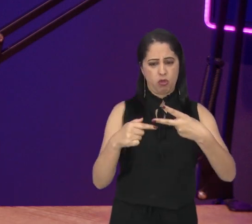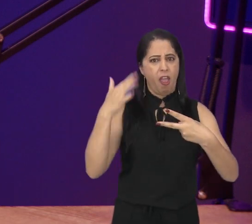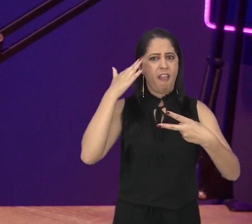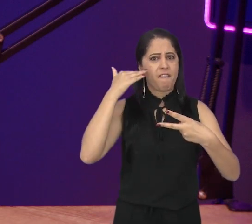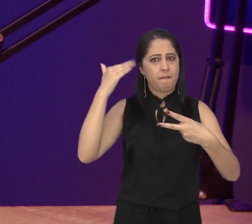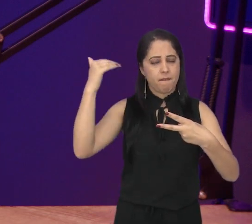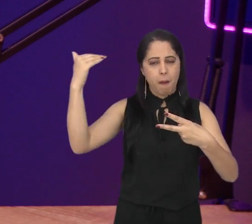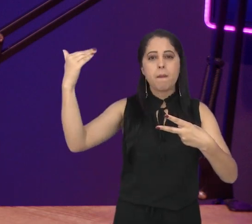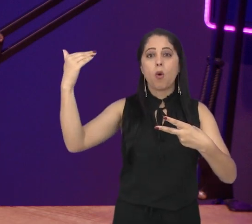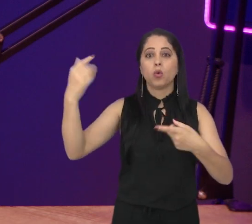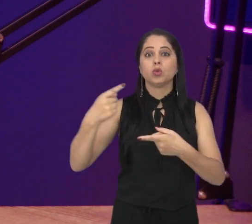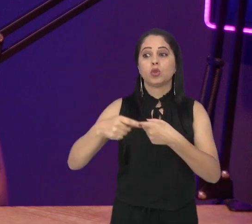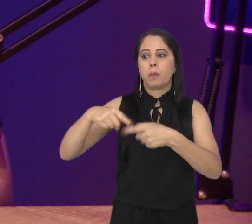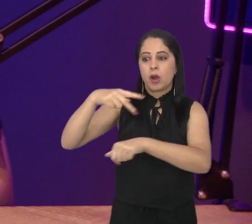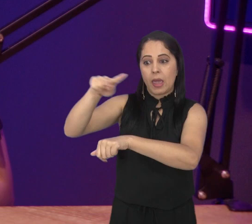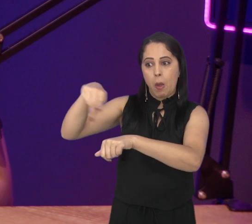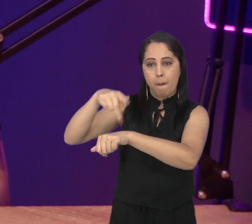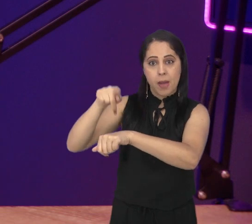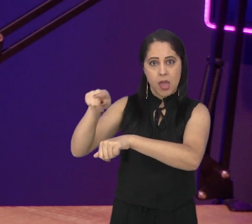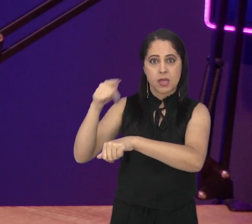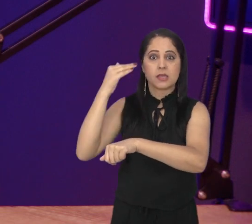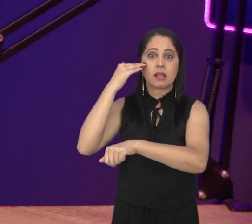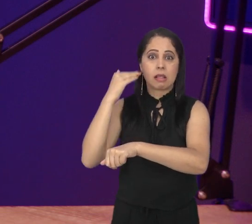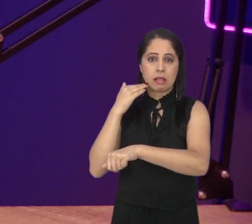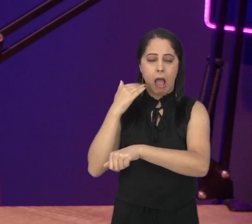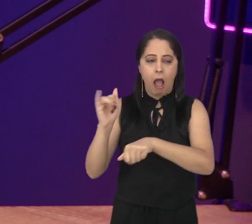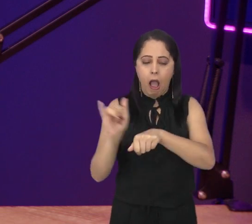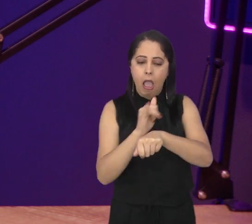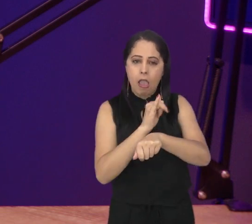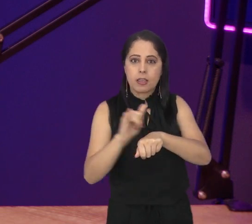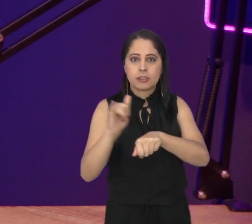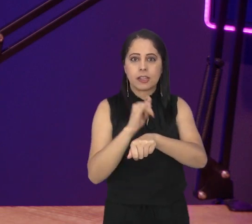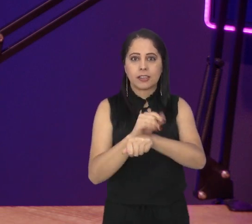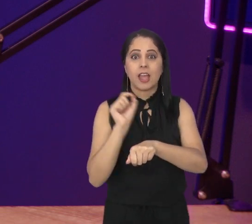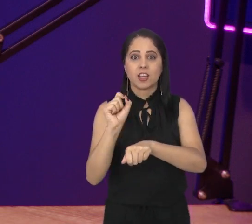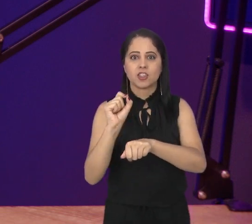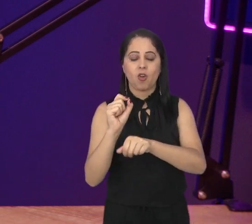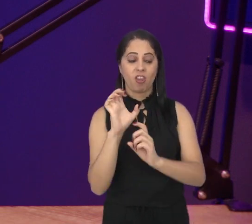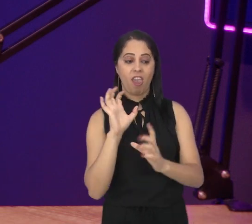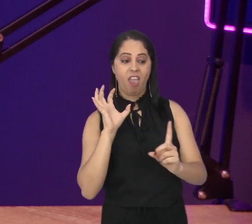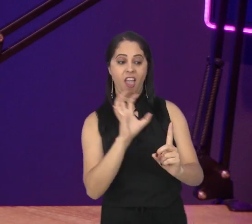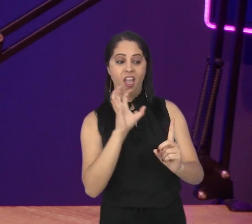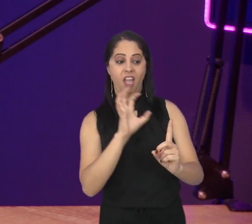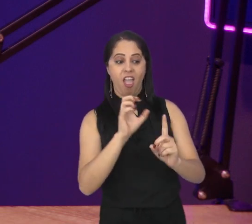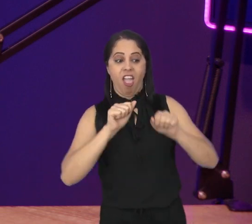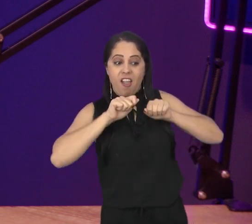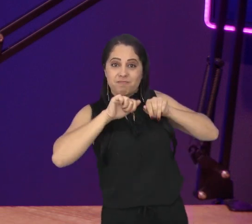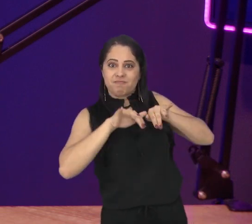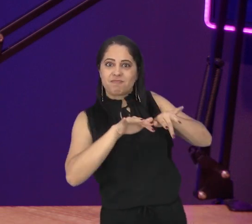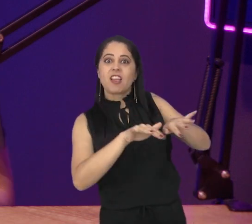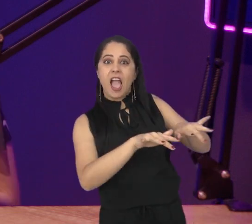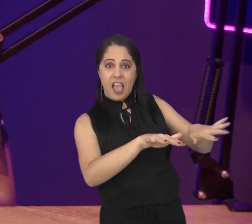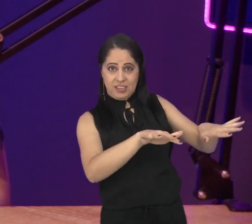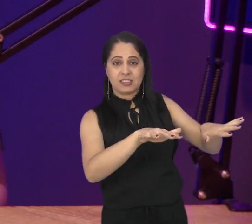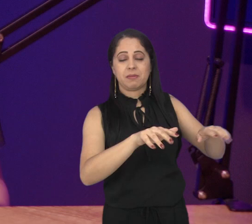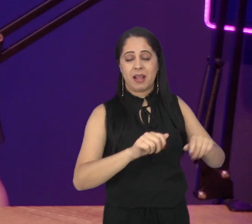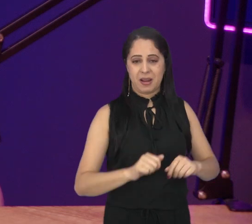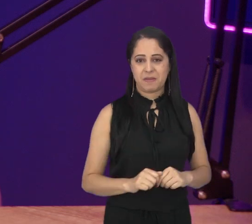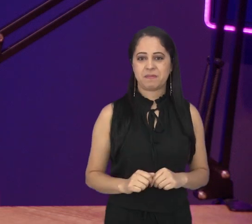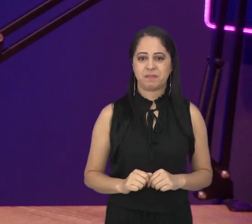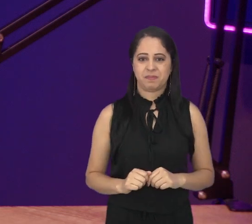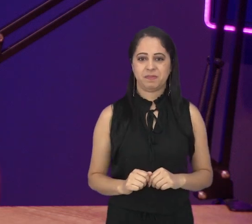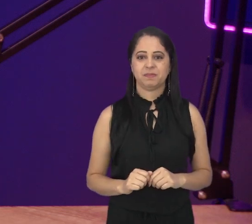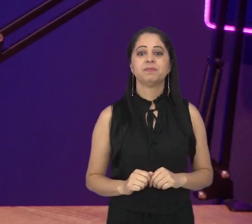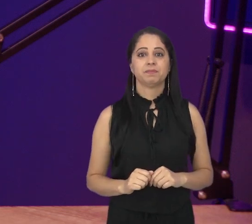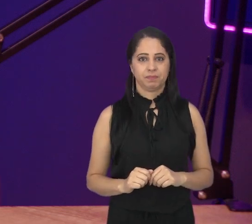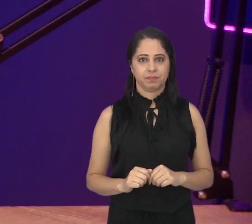cultura sul-coreana não é ao acaso. Na verdade, faz parte de uma estratégia do governo desse país e tudo isso é a onda Hallyu, que é uma